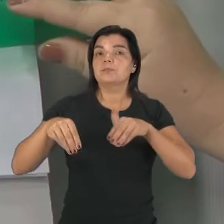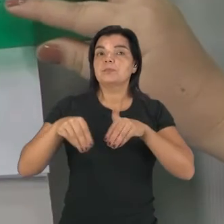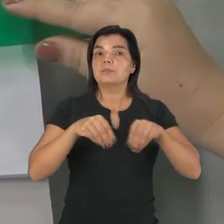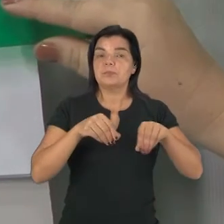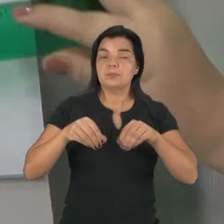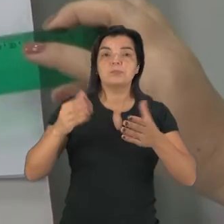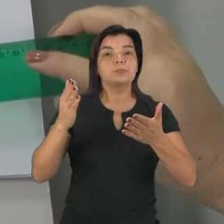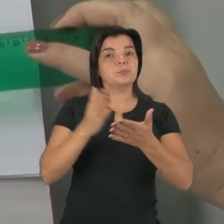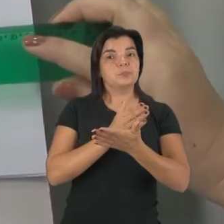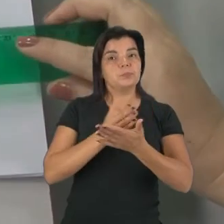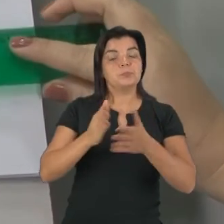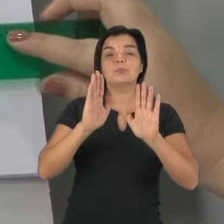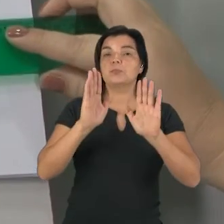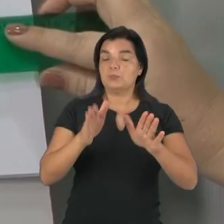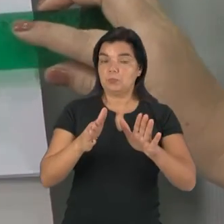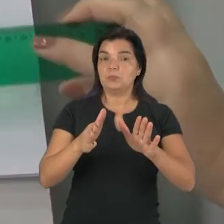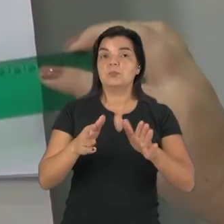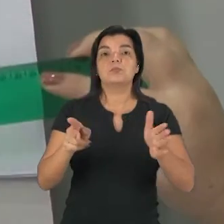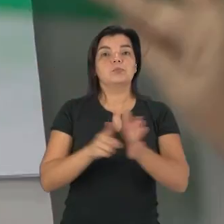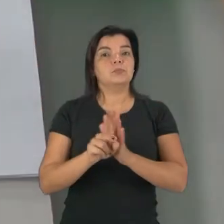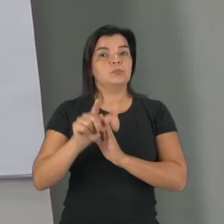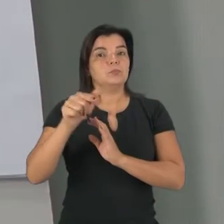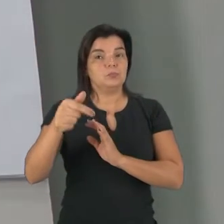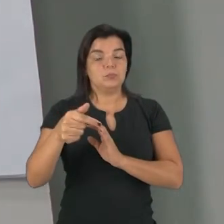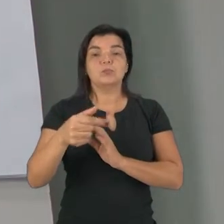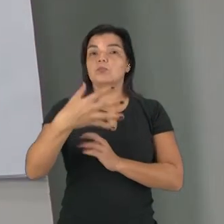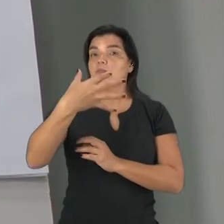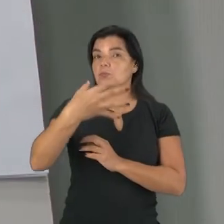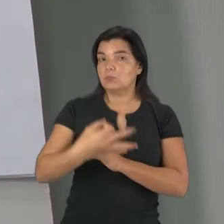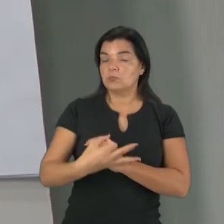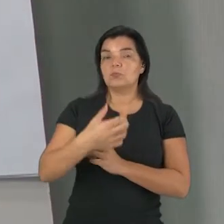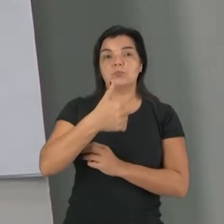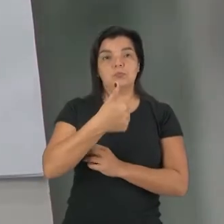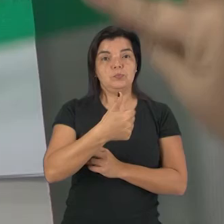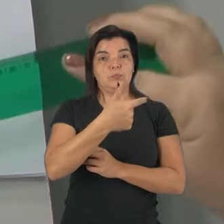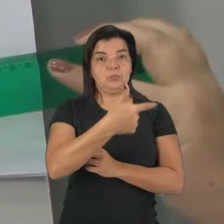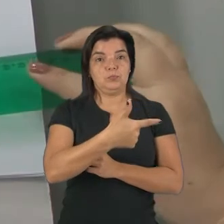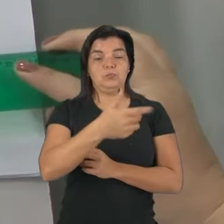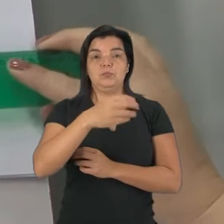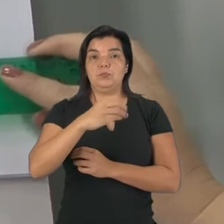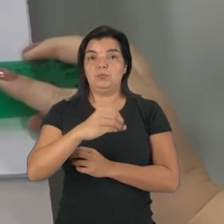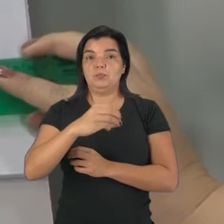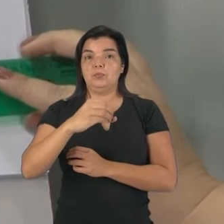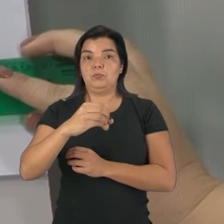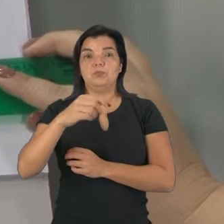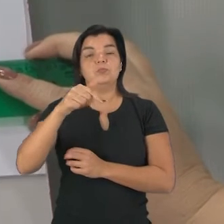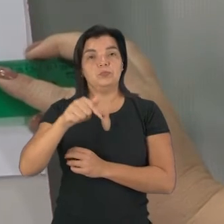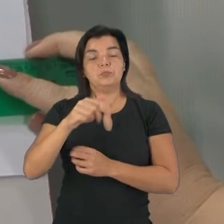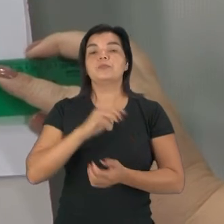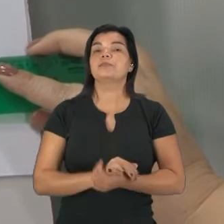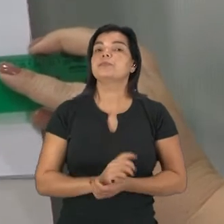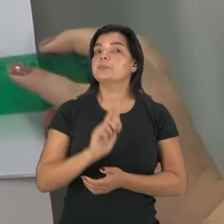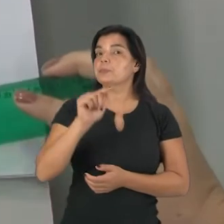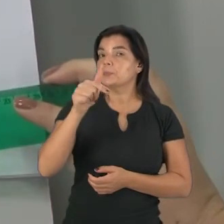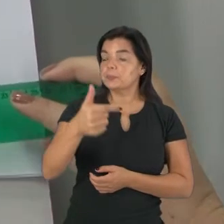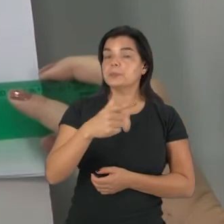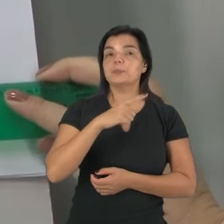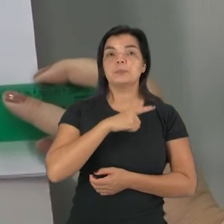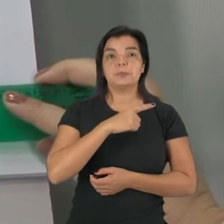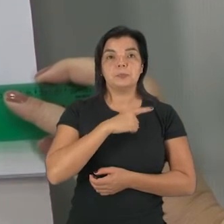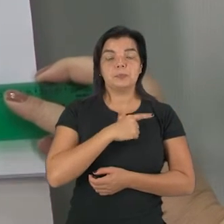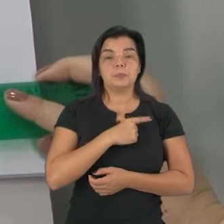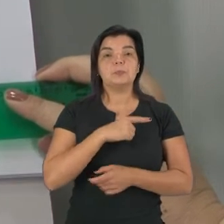terras, algumas já declaradas, outras já confirmadas no ano de 2007. Outras que estão